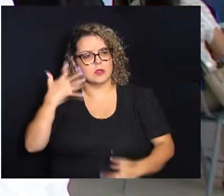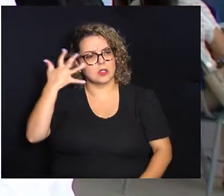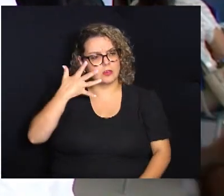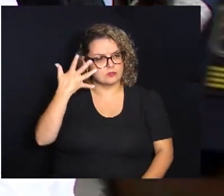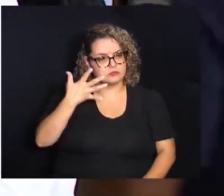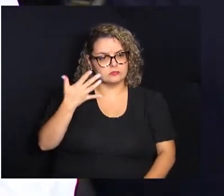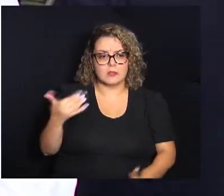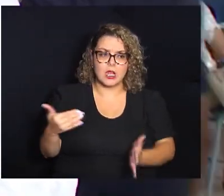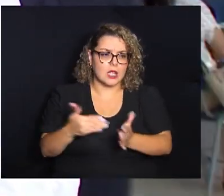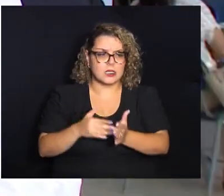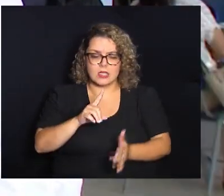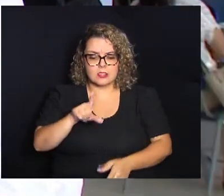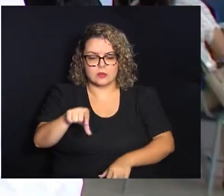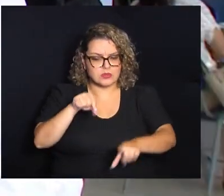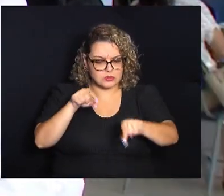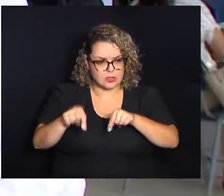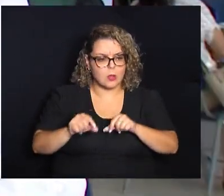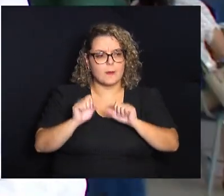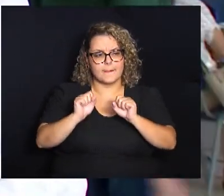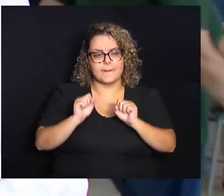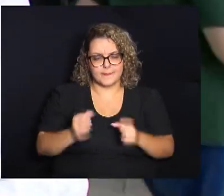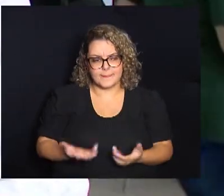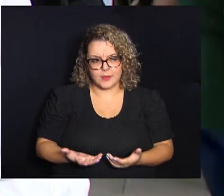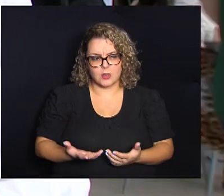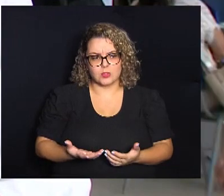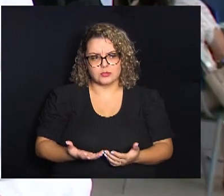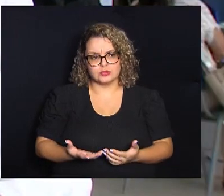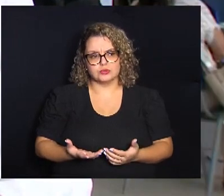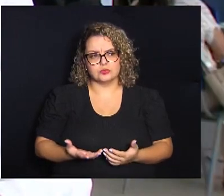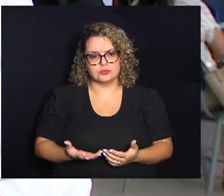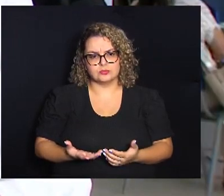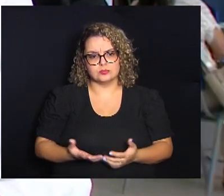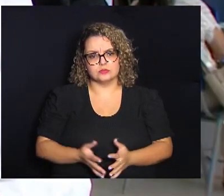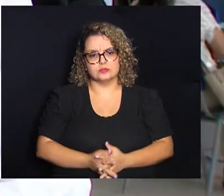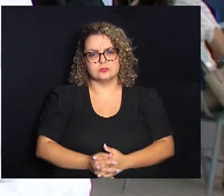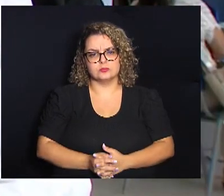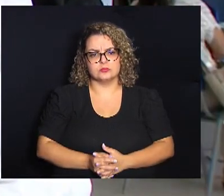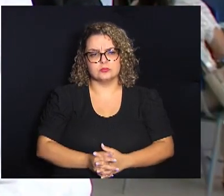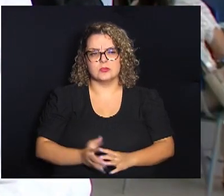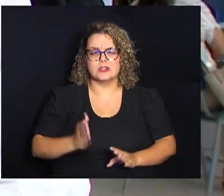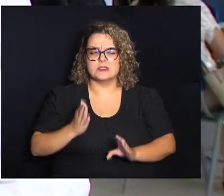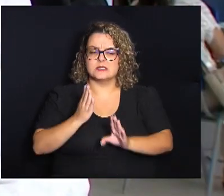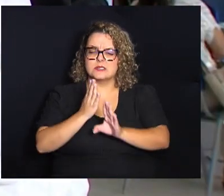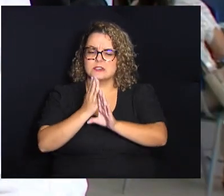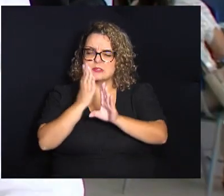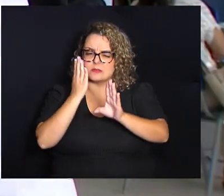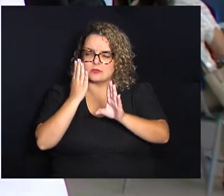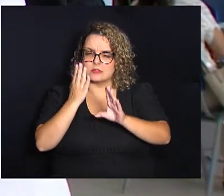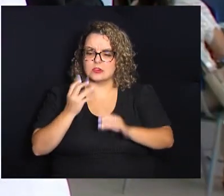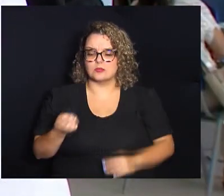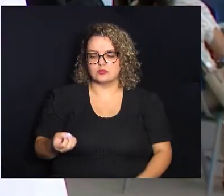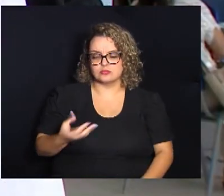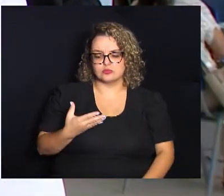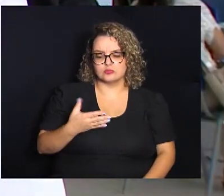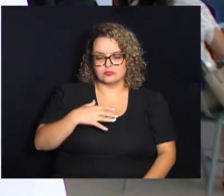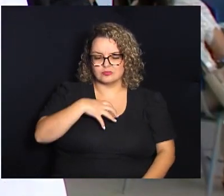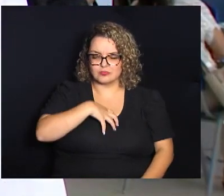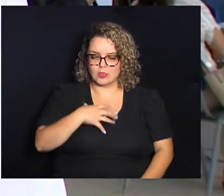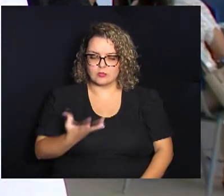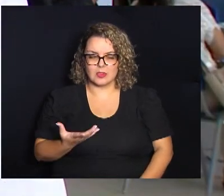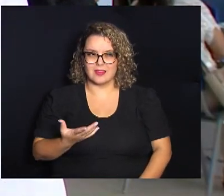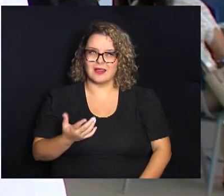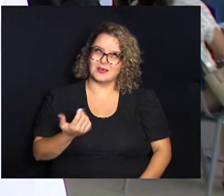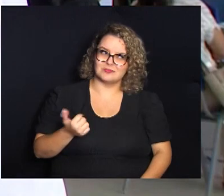não sendo selecionado, eles podem estar se redescobrindo, sabendo assim, eu não tenho